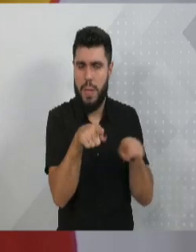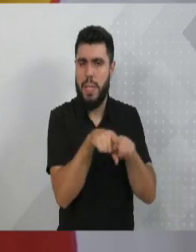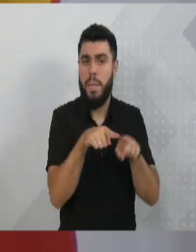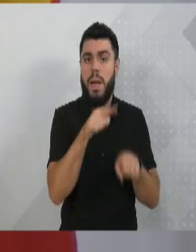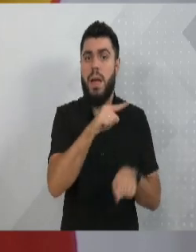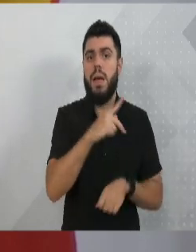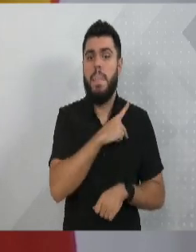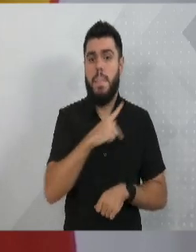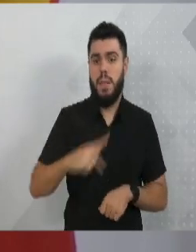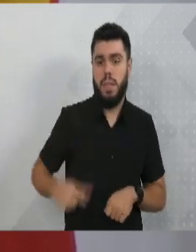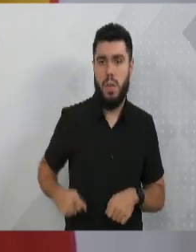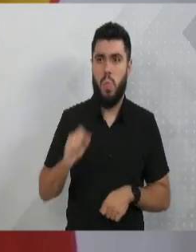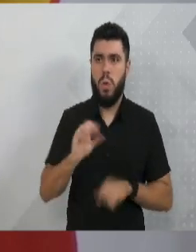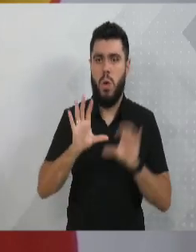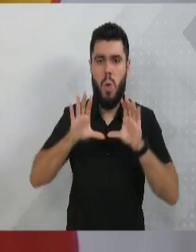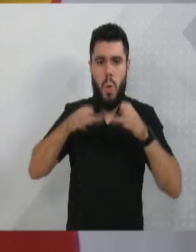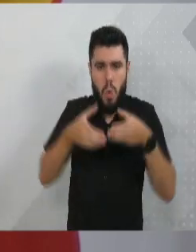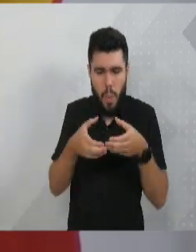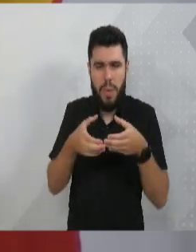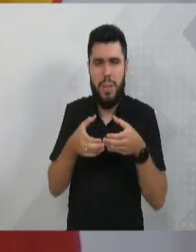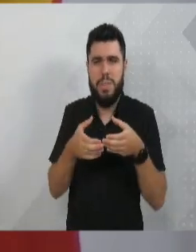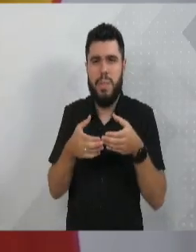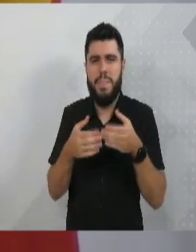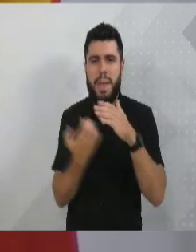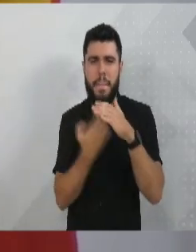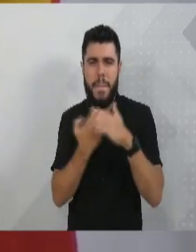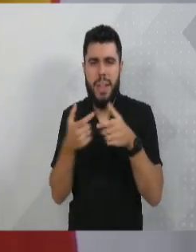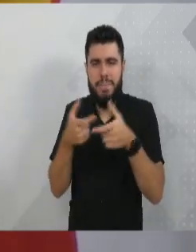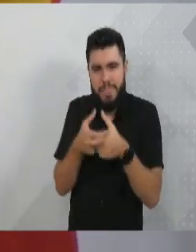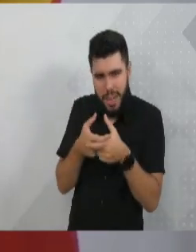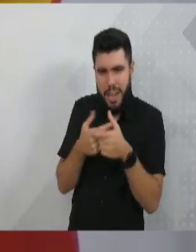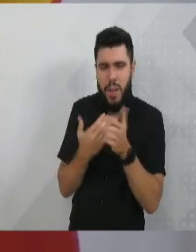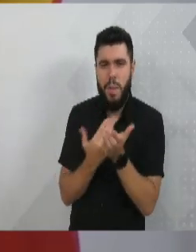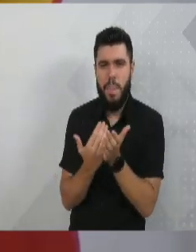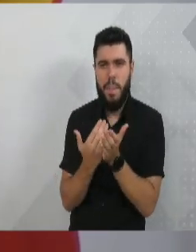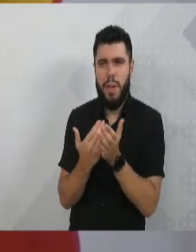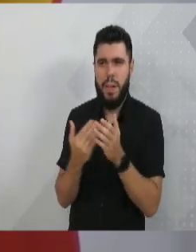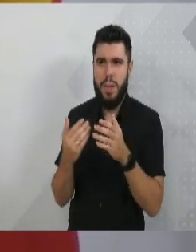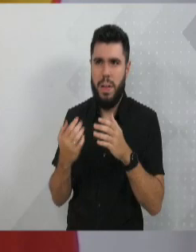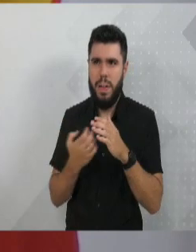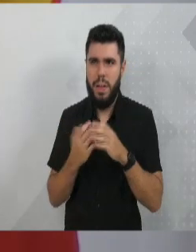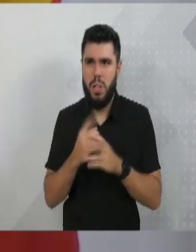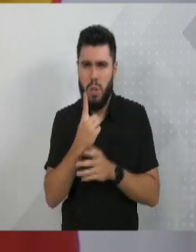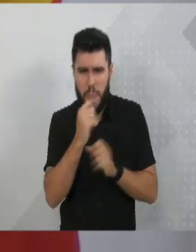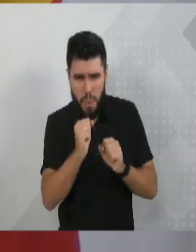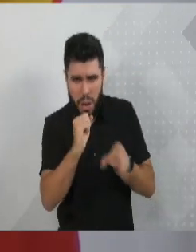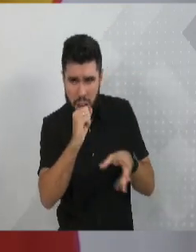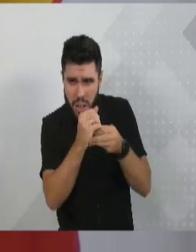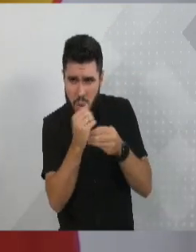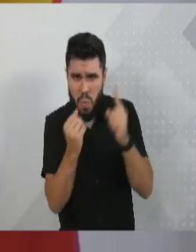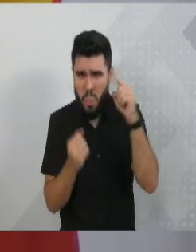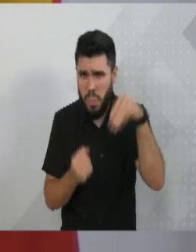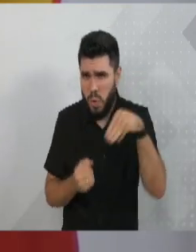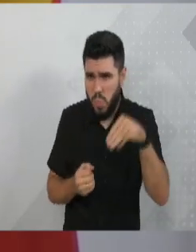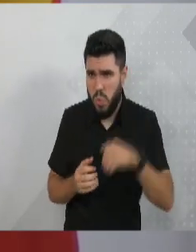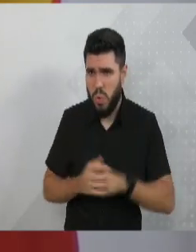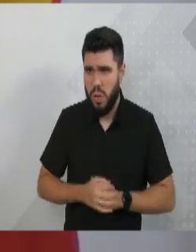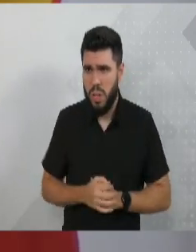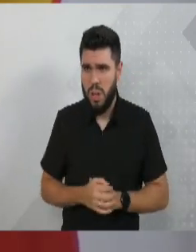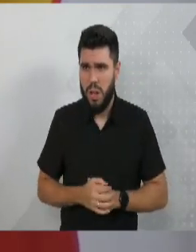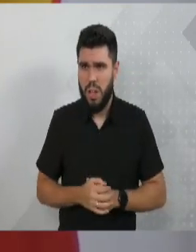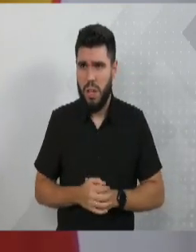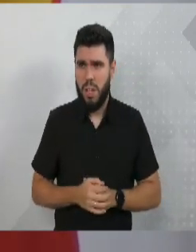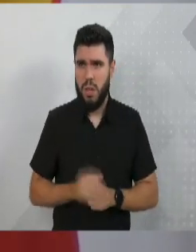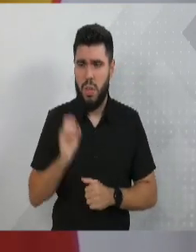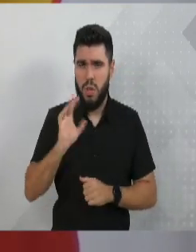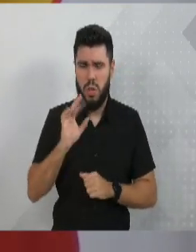presidente da Comissão das pequenas e micros empresas que também tá bom eu só pedi é só mais um minutinho vamos lá mostrar